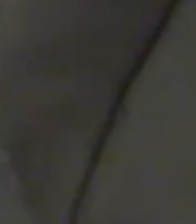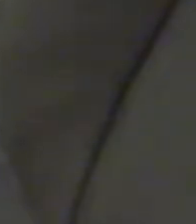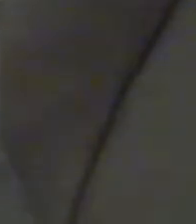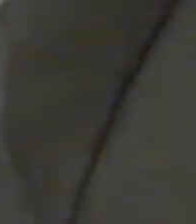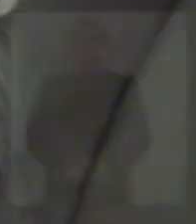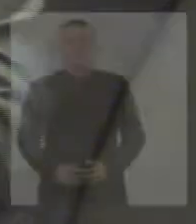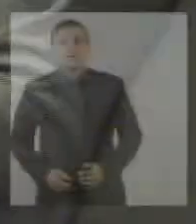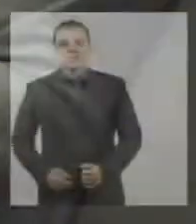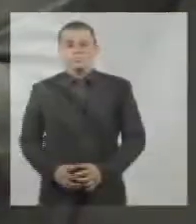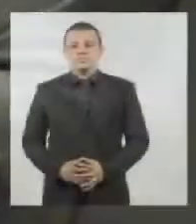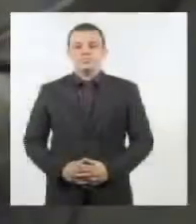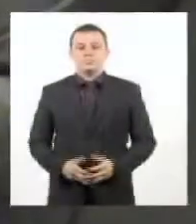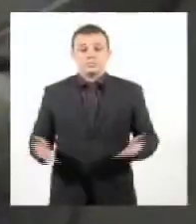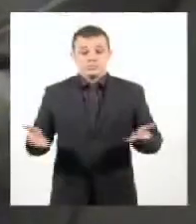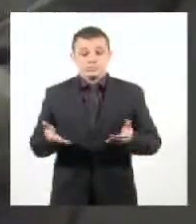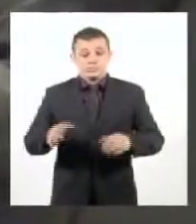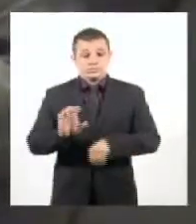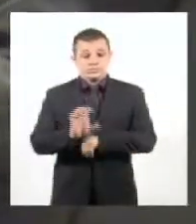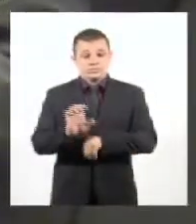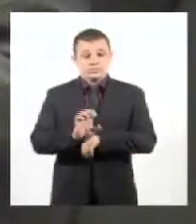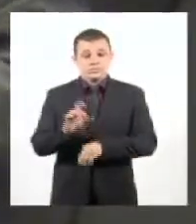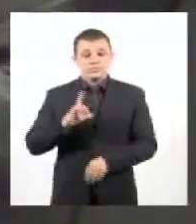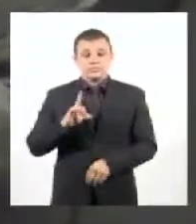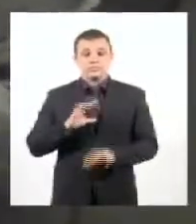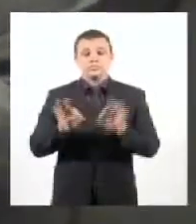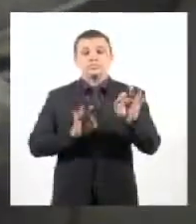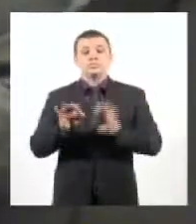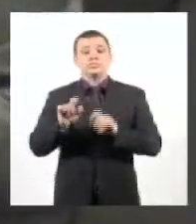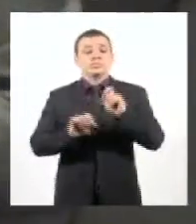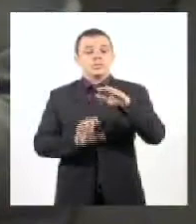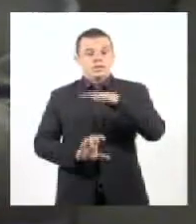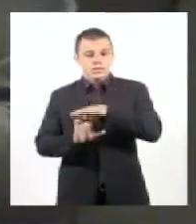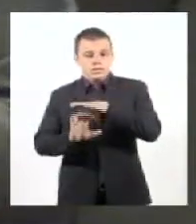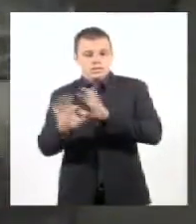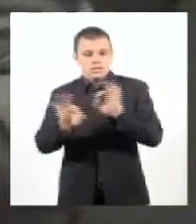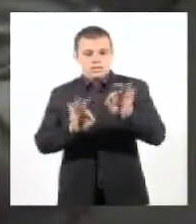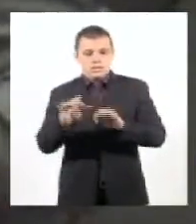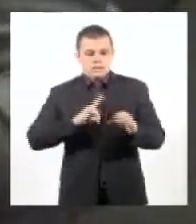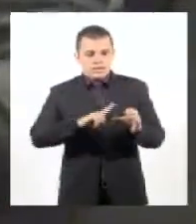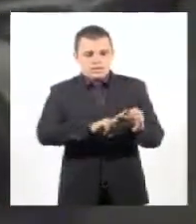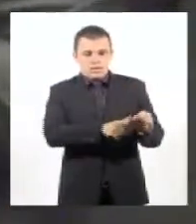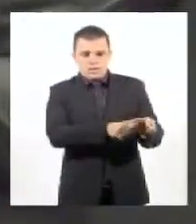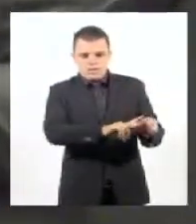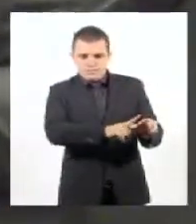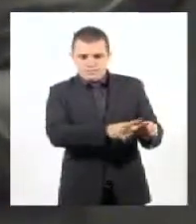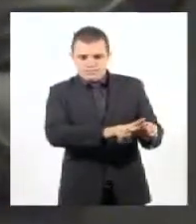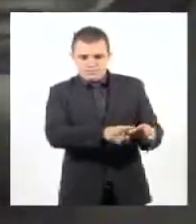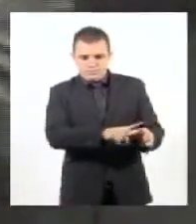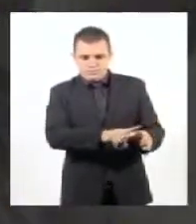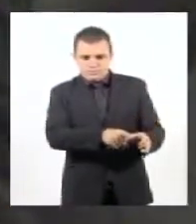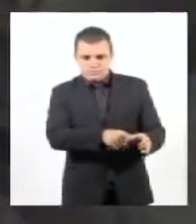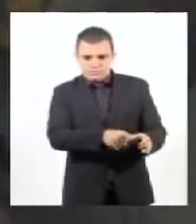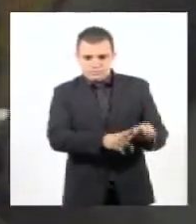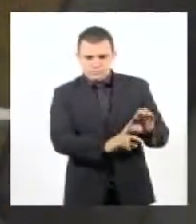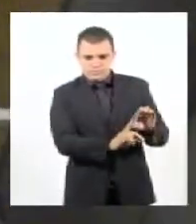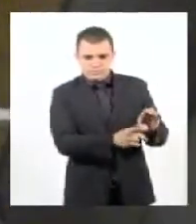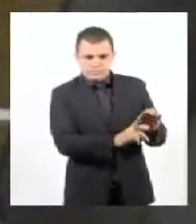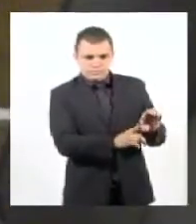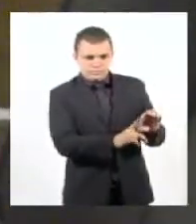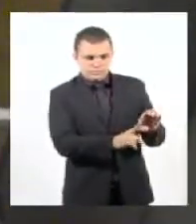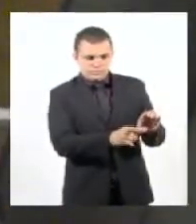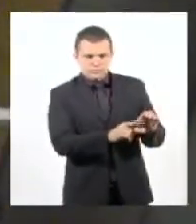nas casas de Timon, exigindo um valor referente aos hidrômetros. Ou seja, a empresa vai colocar